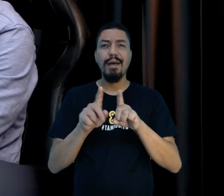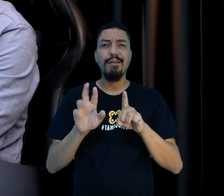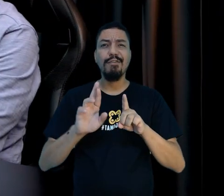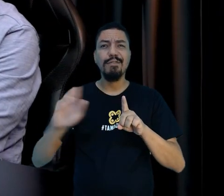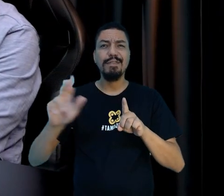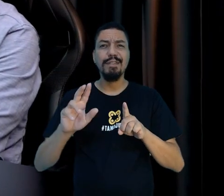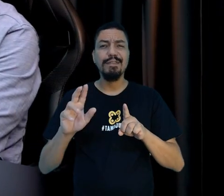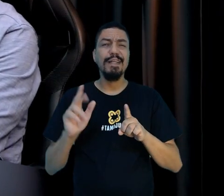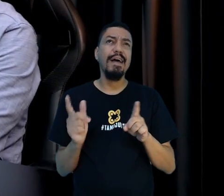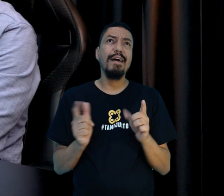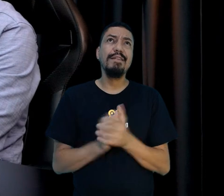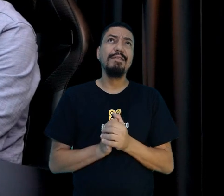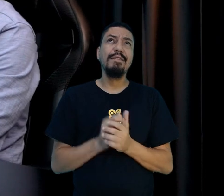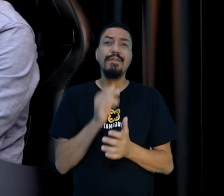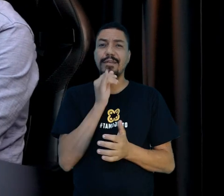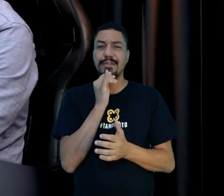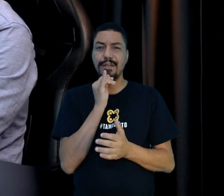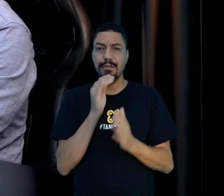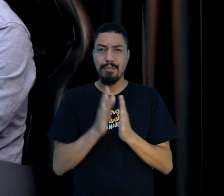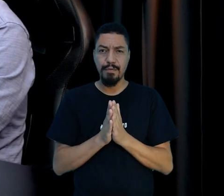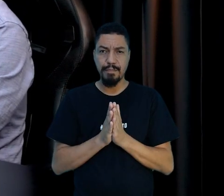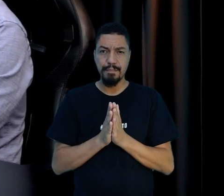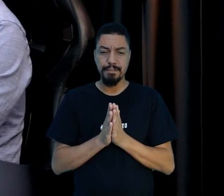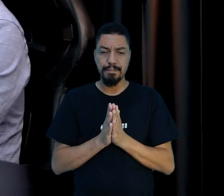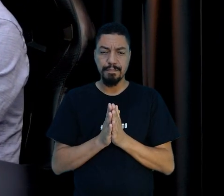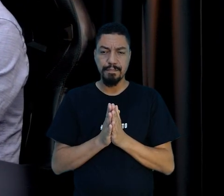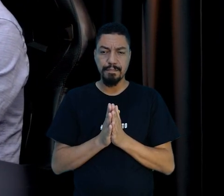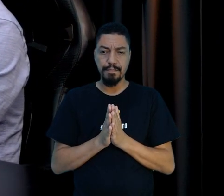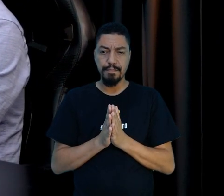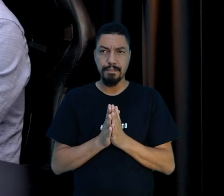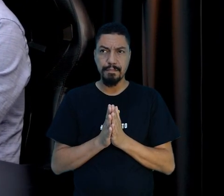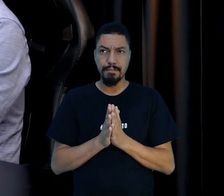não, né? Mas assim, um outro exemplo, que é,